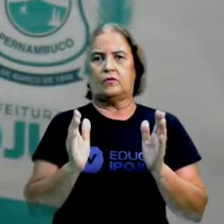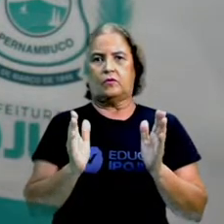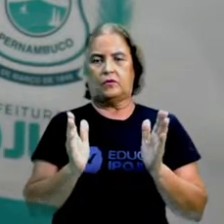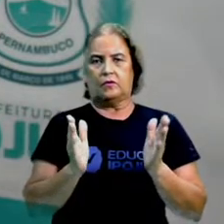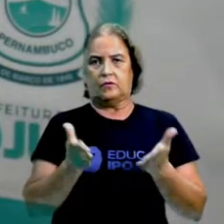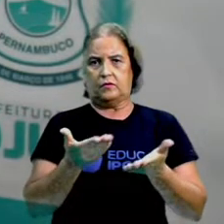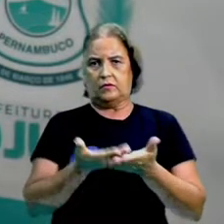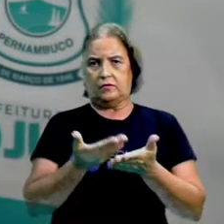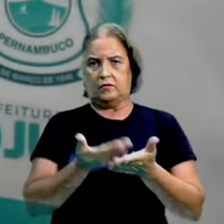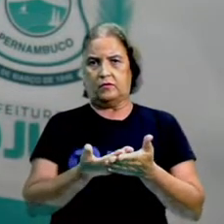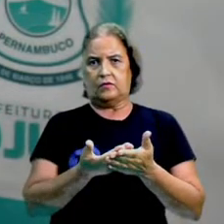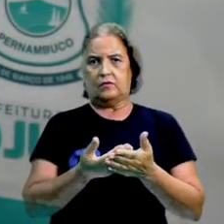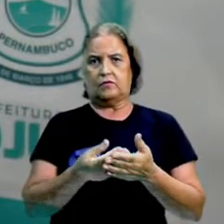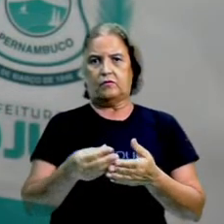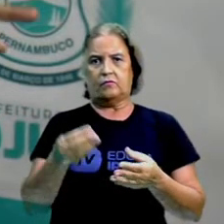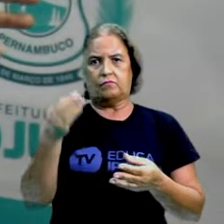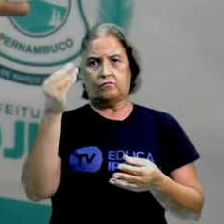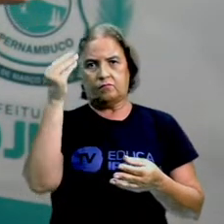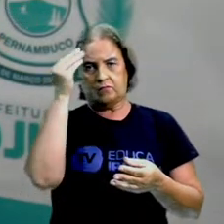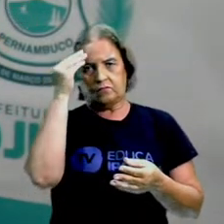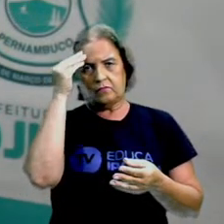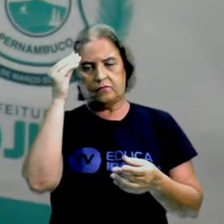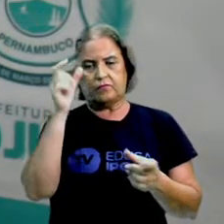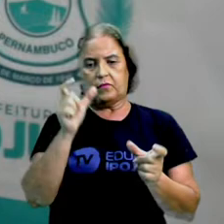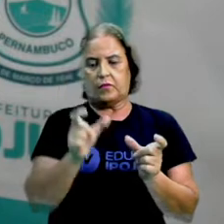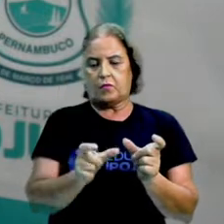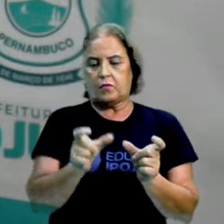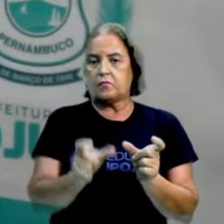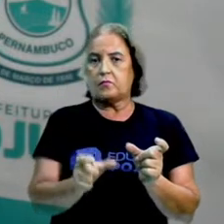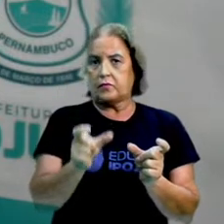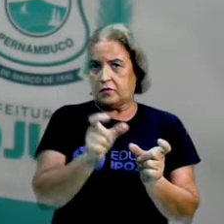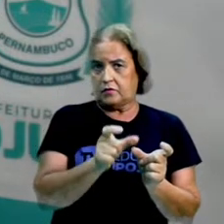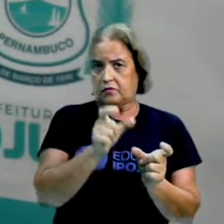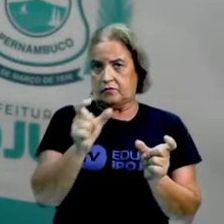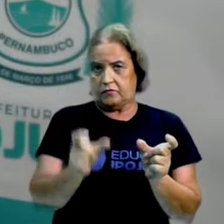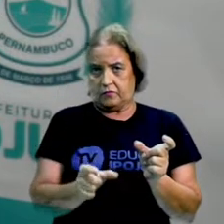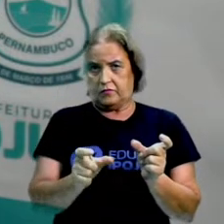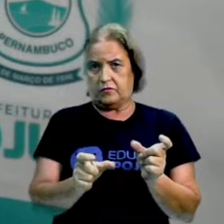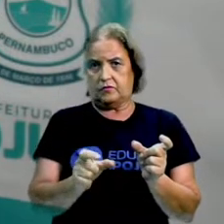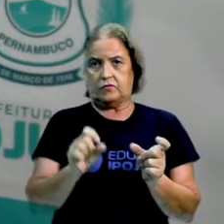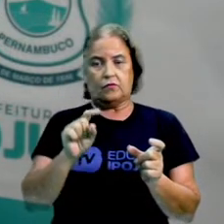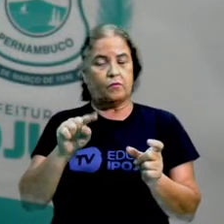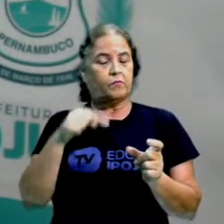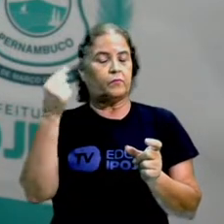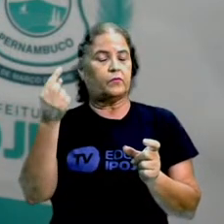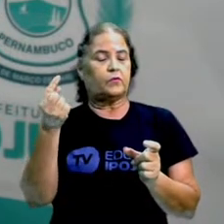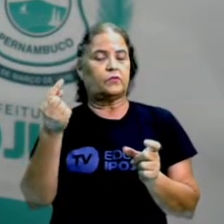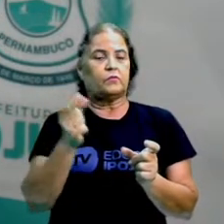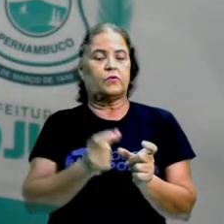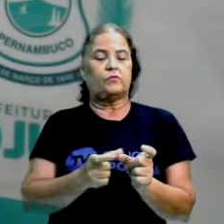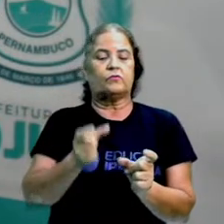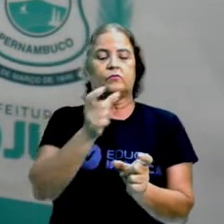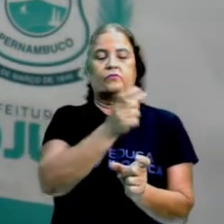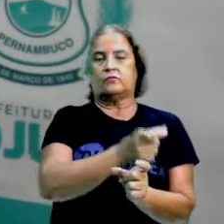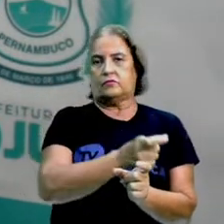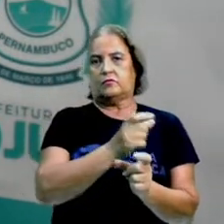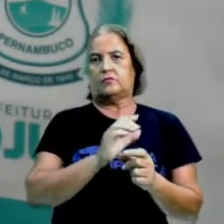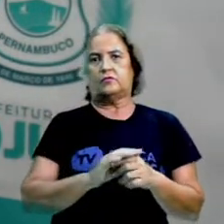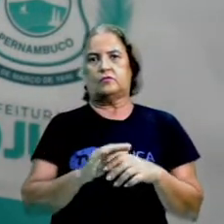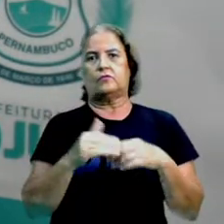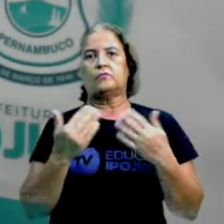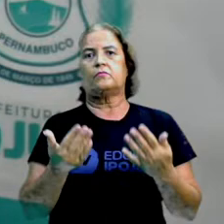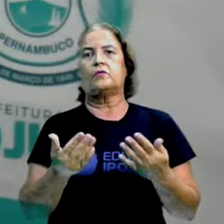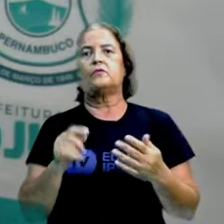vamos fixar nos prefixos e a próxima aula será os sufixos. Mas o que é